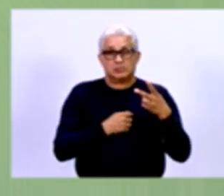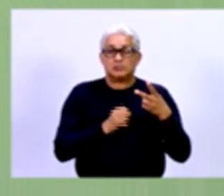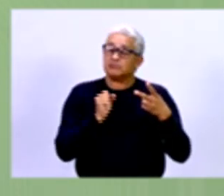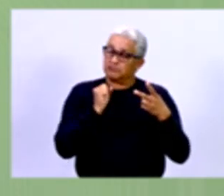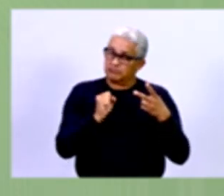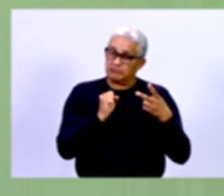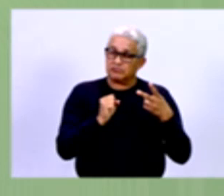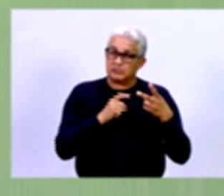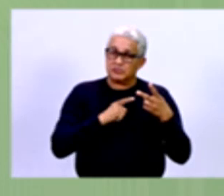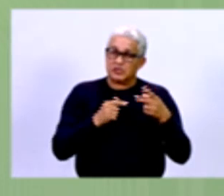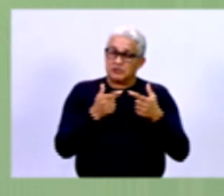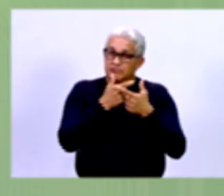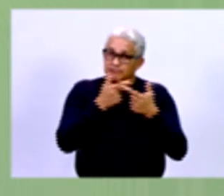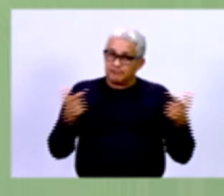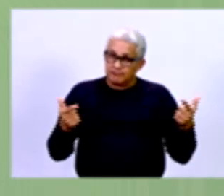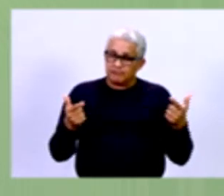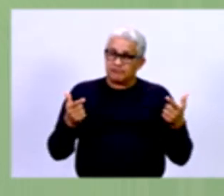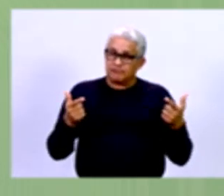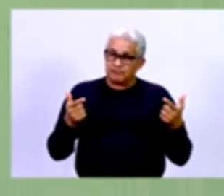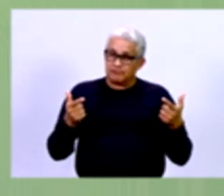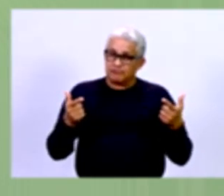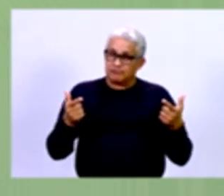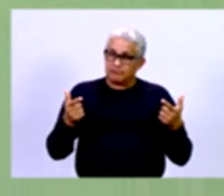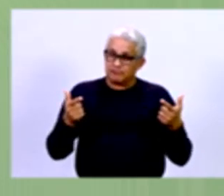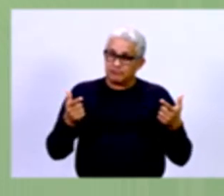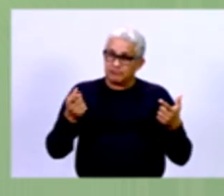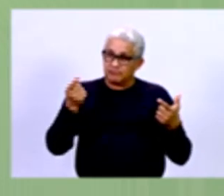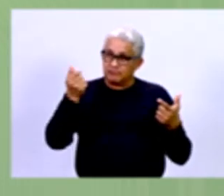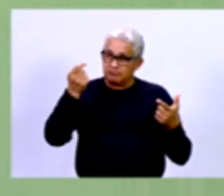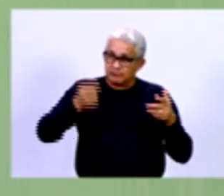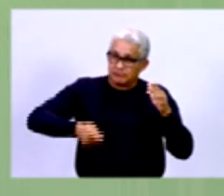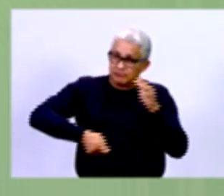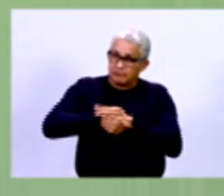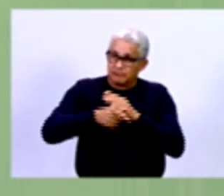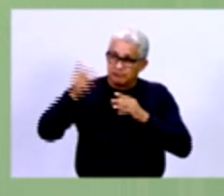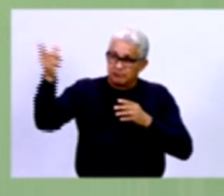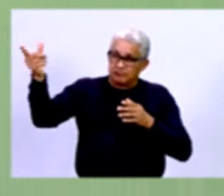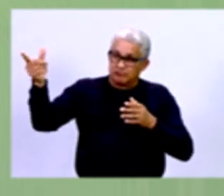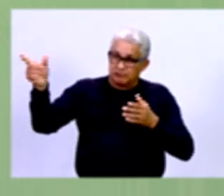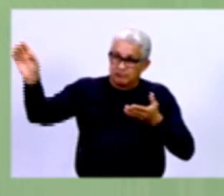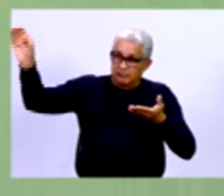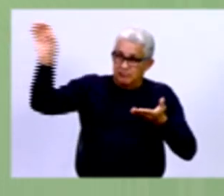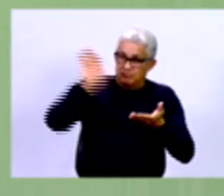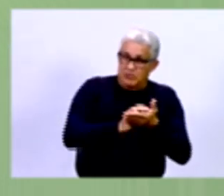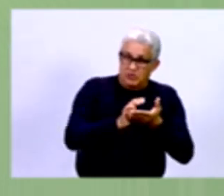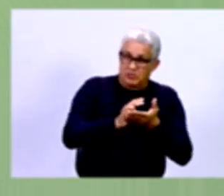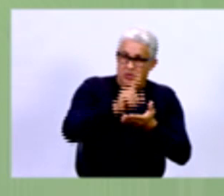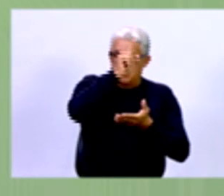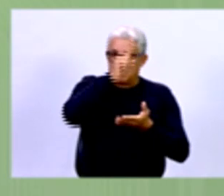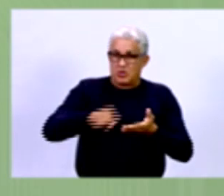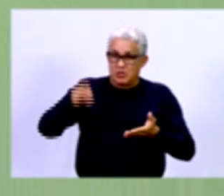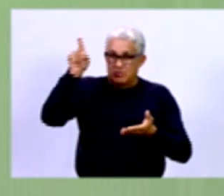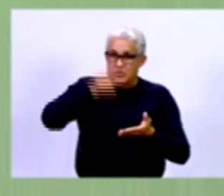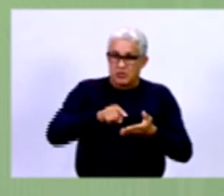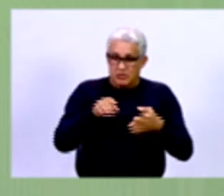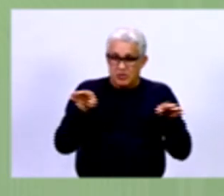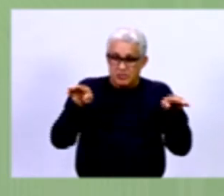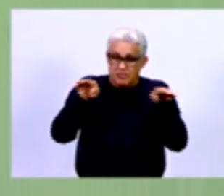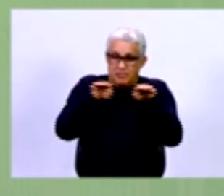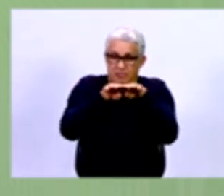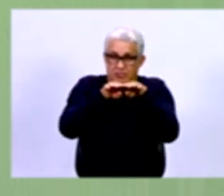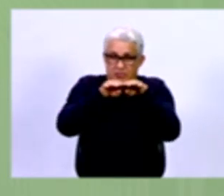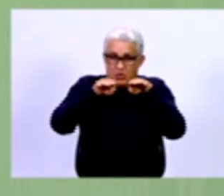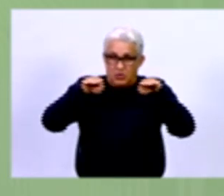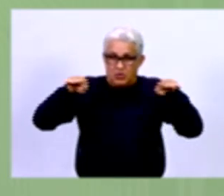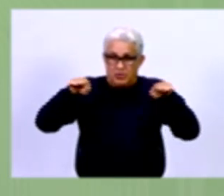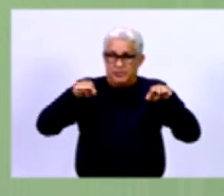ter a sorte de receber investimento externo que irá anular esse déficit que ele